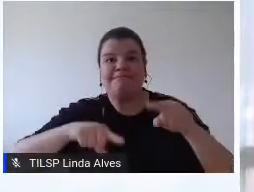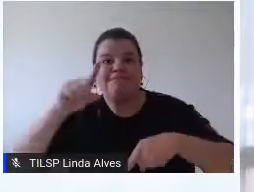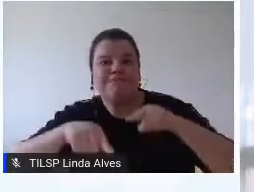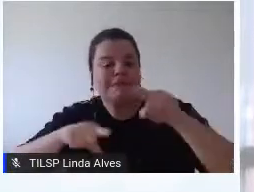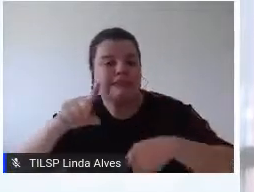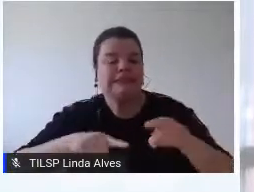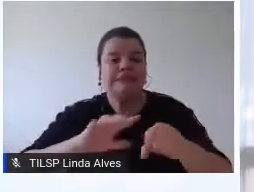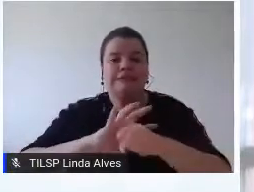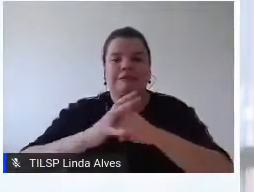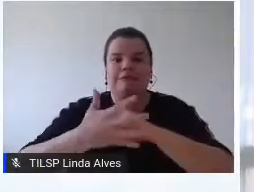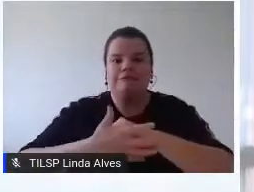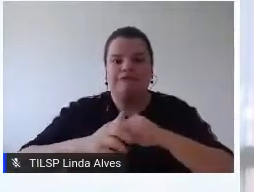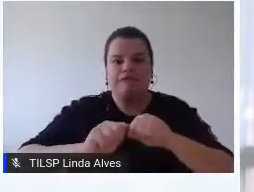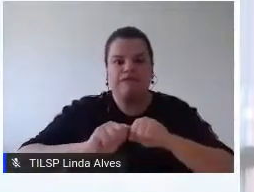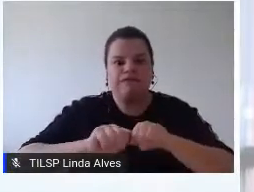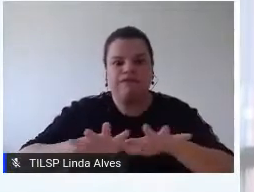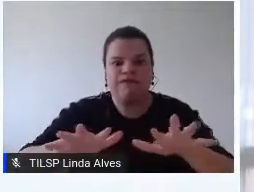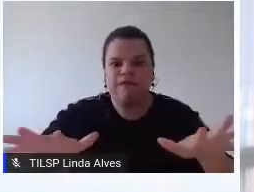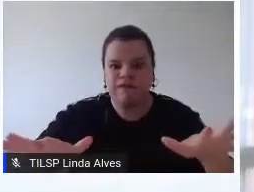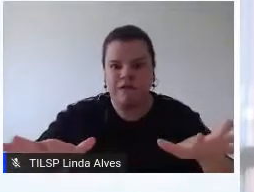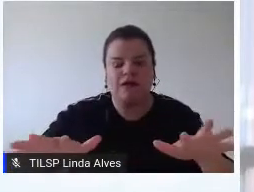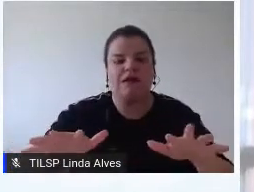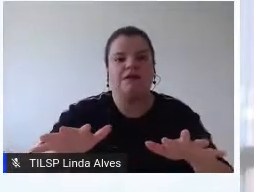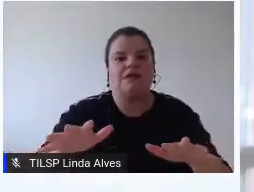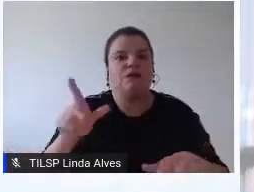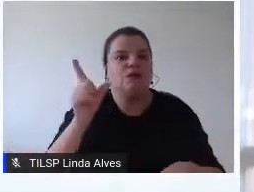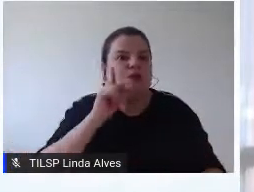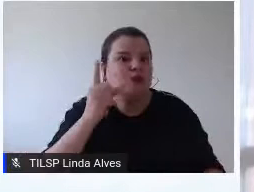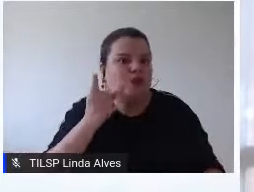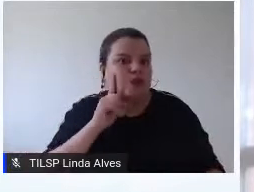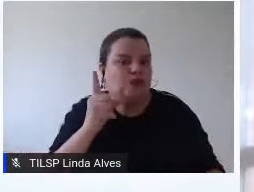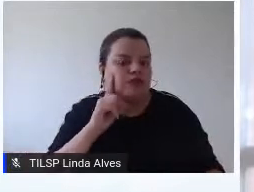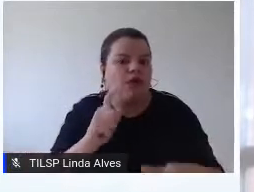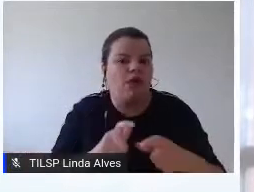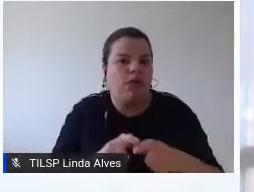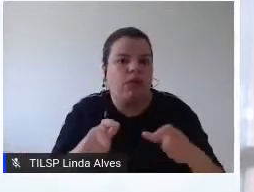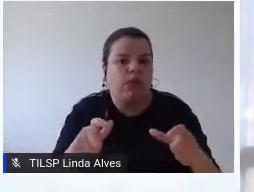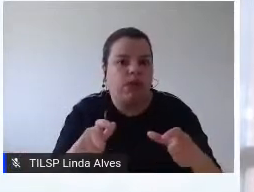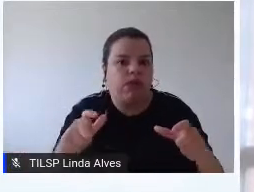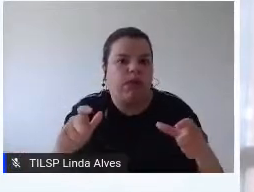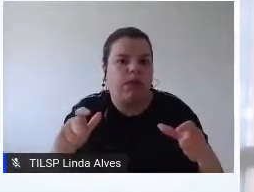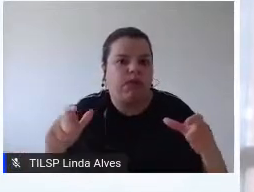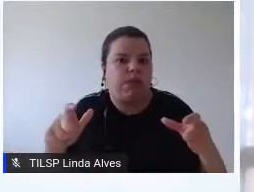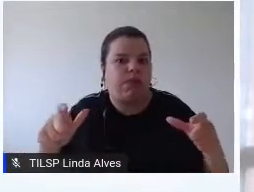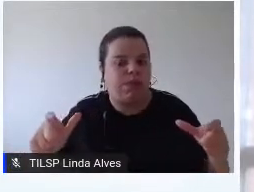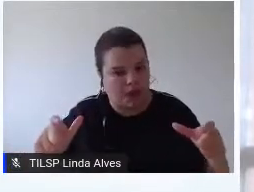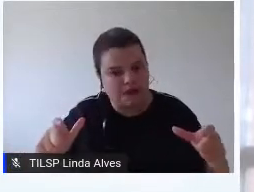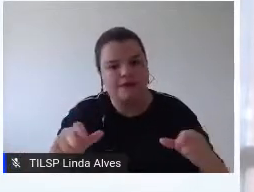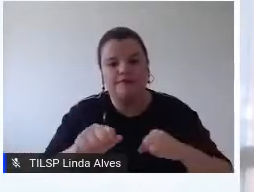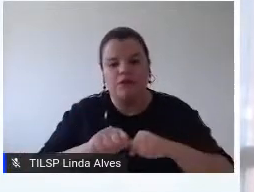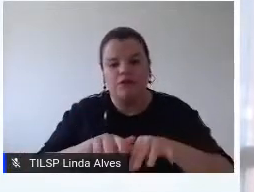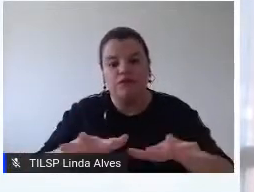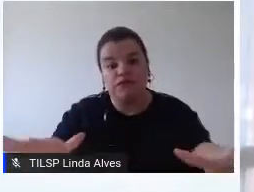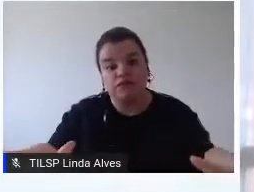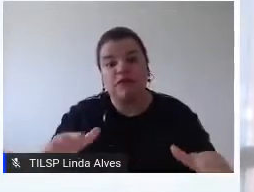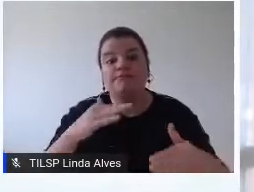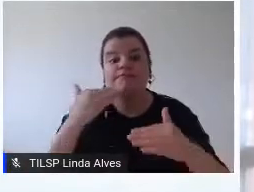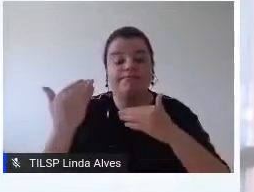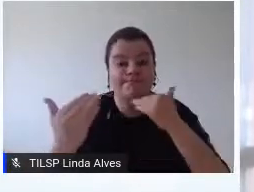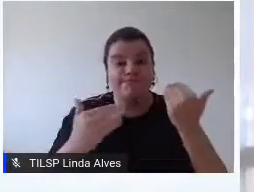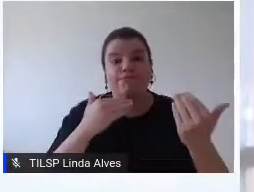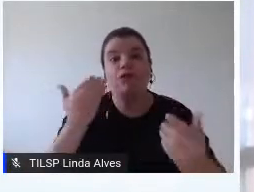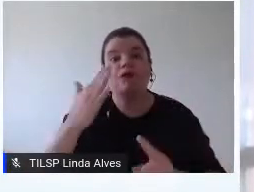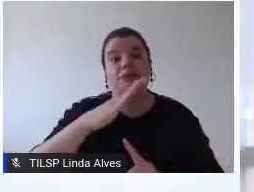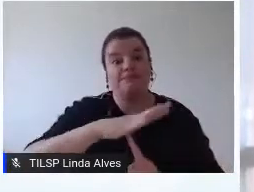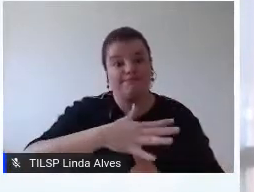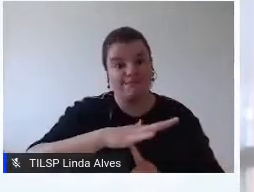à pandemia, né? Com números diários de recordes de contaminação e mortes, mais do que em